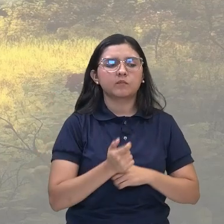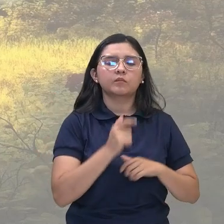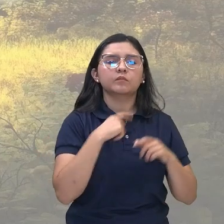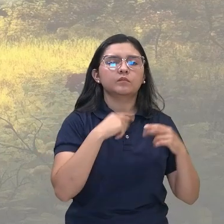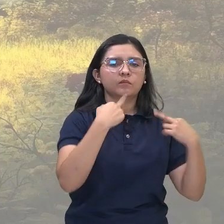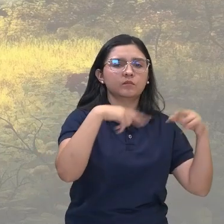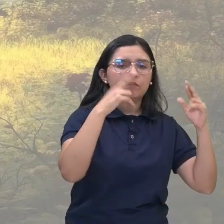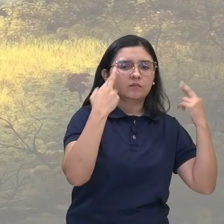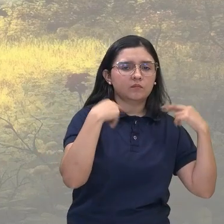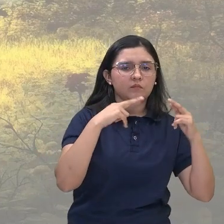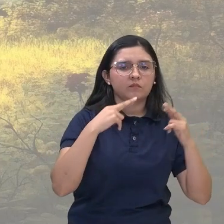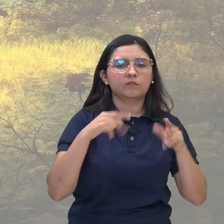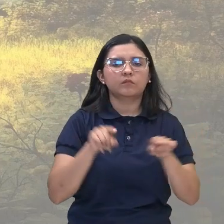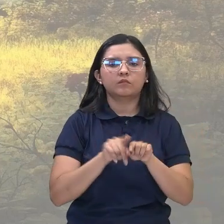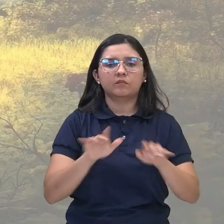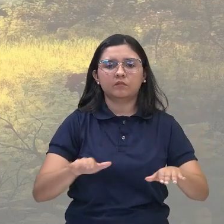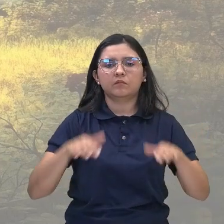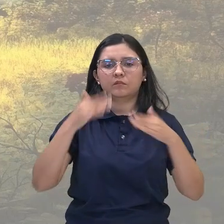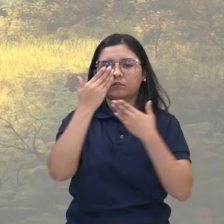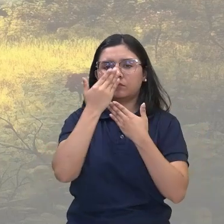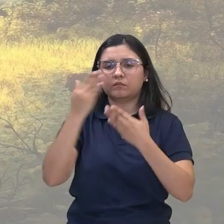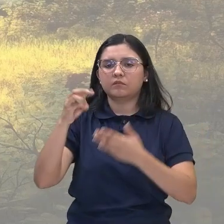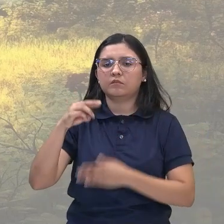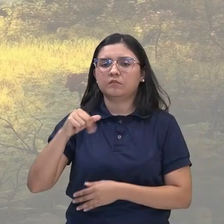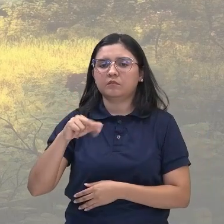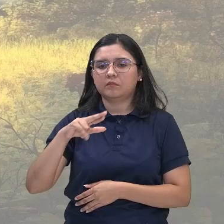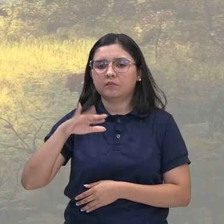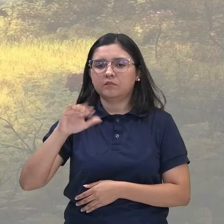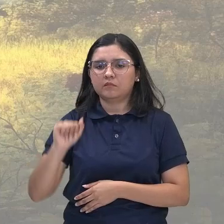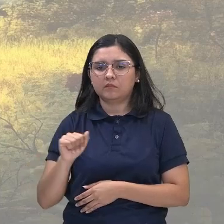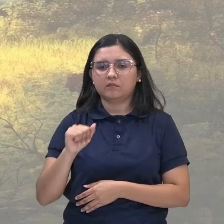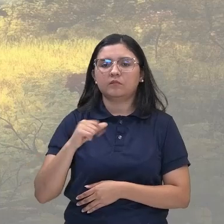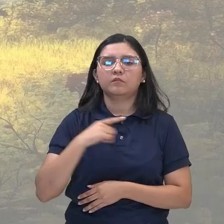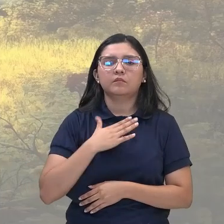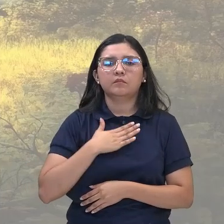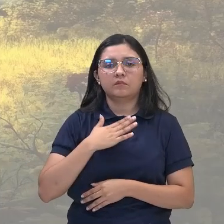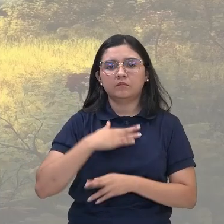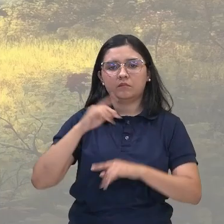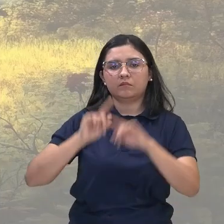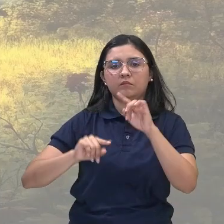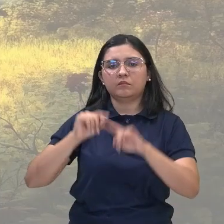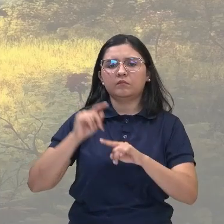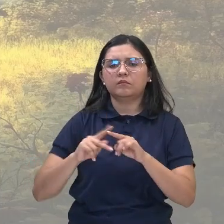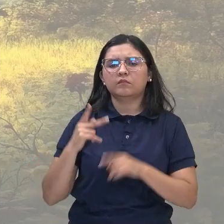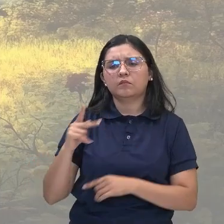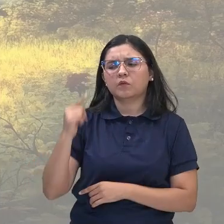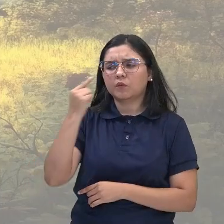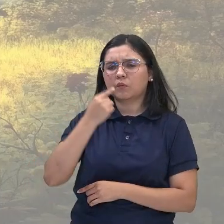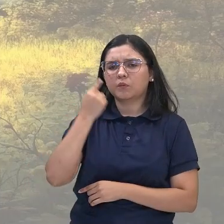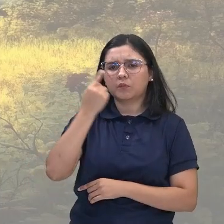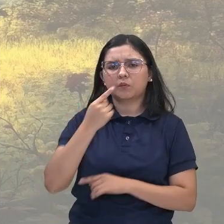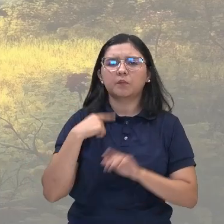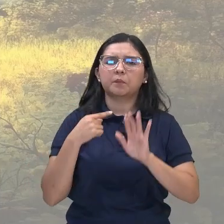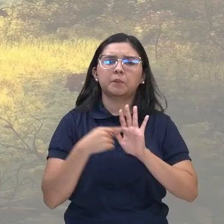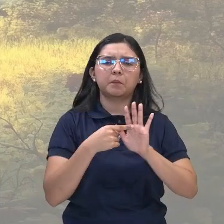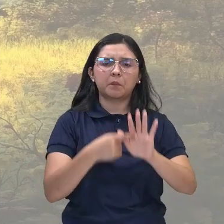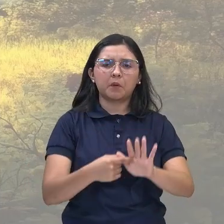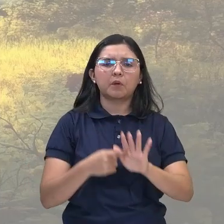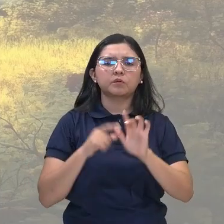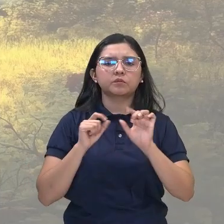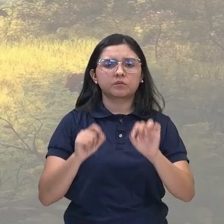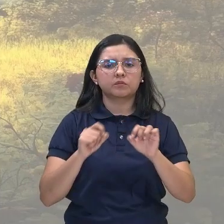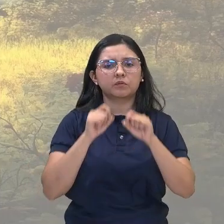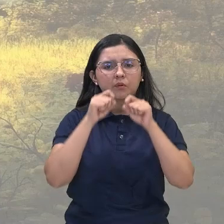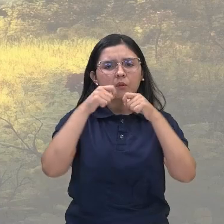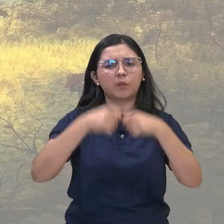trono. Graças, Marília bela, graças à minha estrela. Os teus olhos espalham luz divina, a